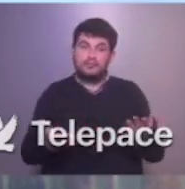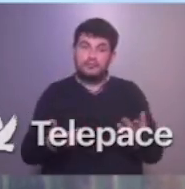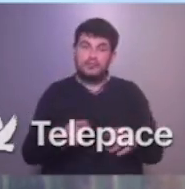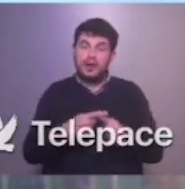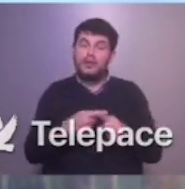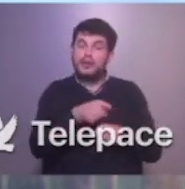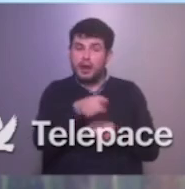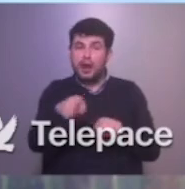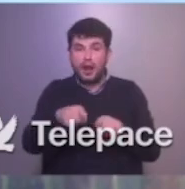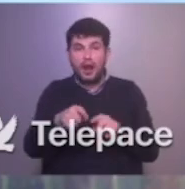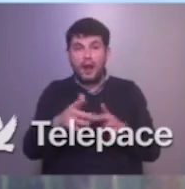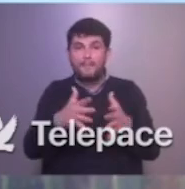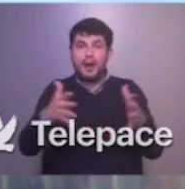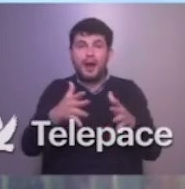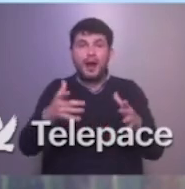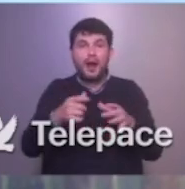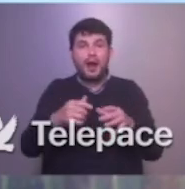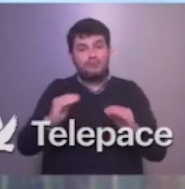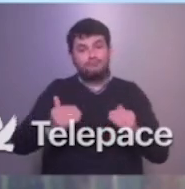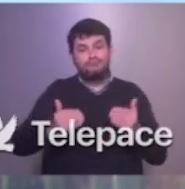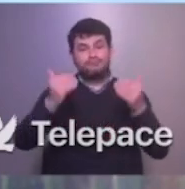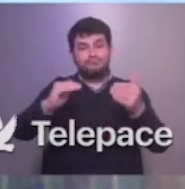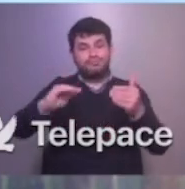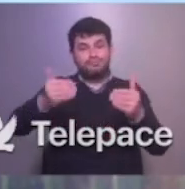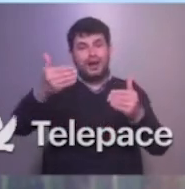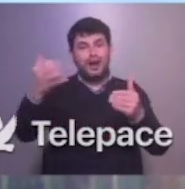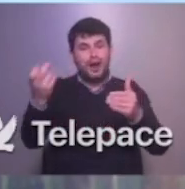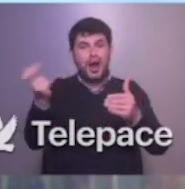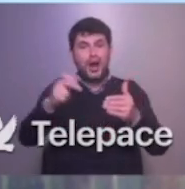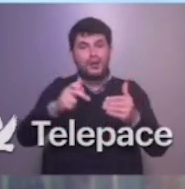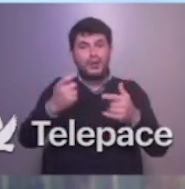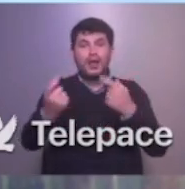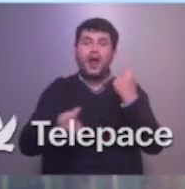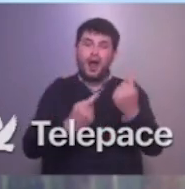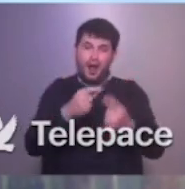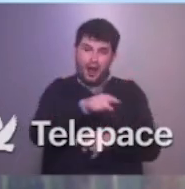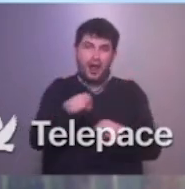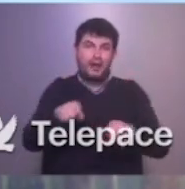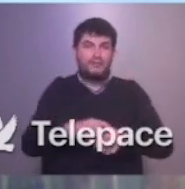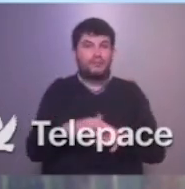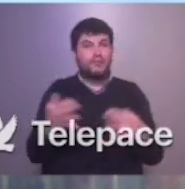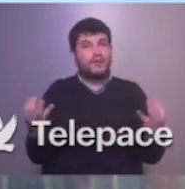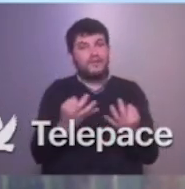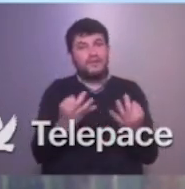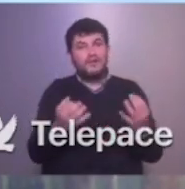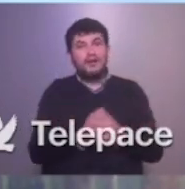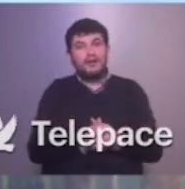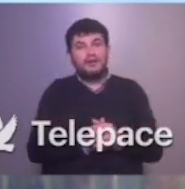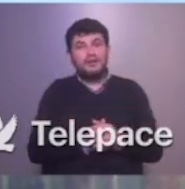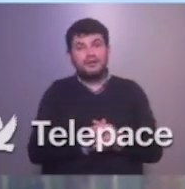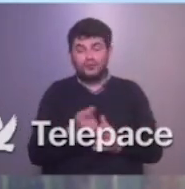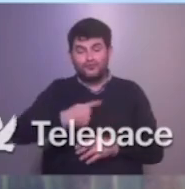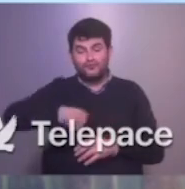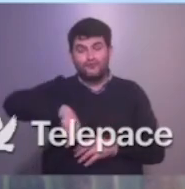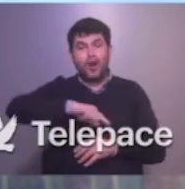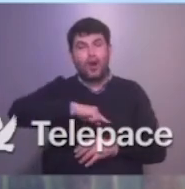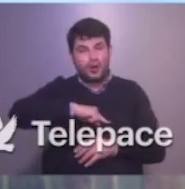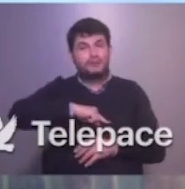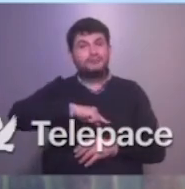esses interesses são geralmente os que estão na linha da frente, acontece algumas vezes isto. De facto,